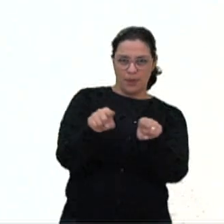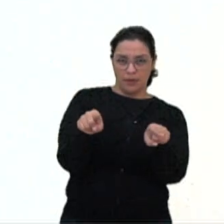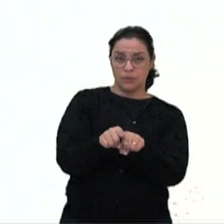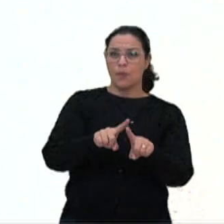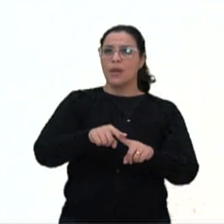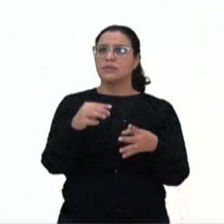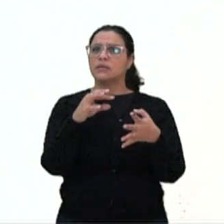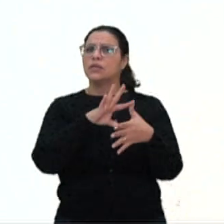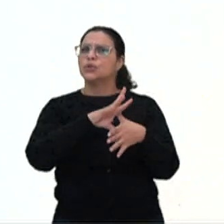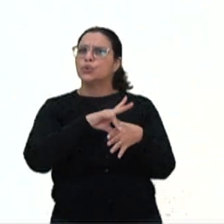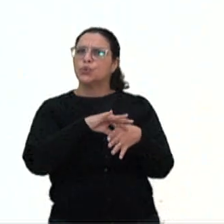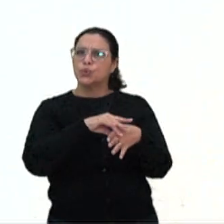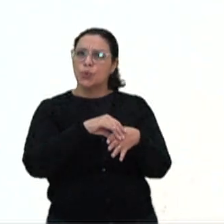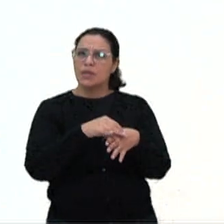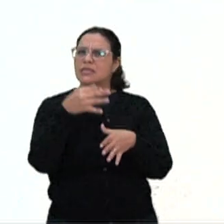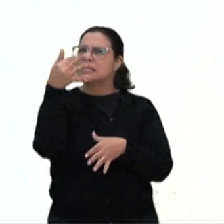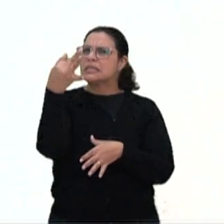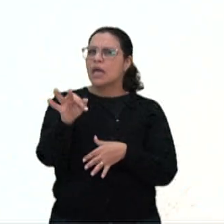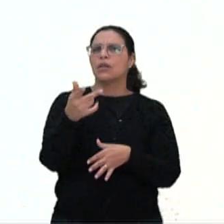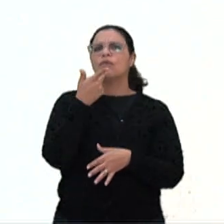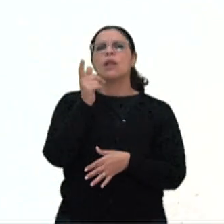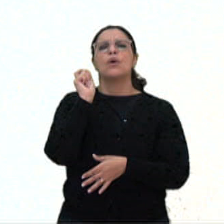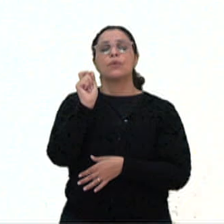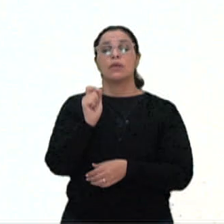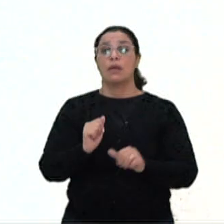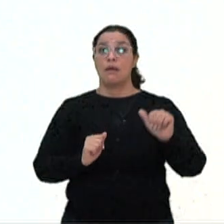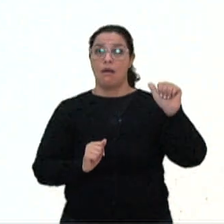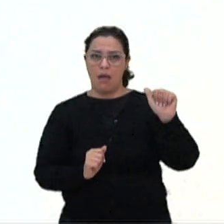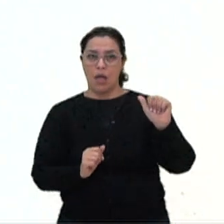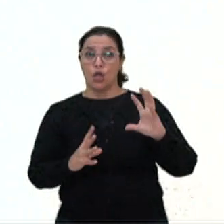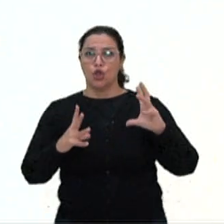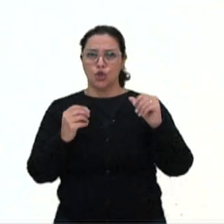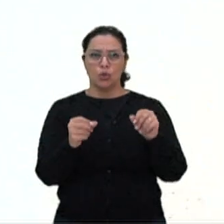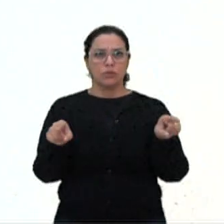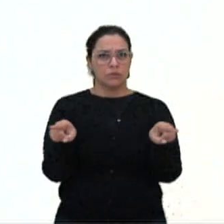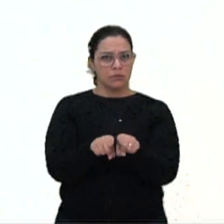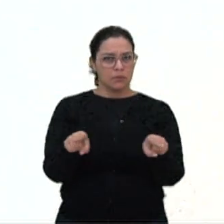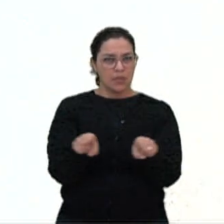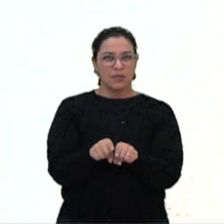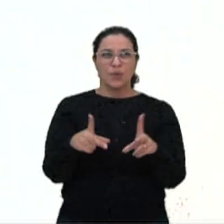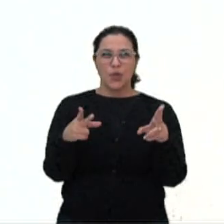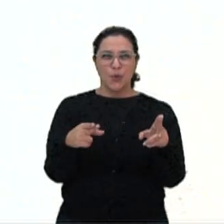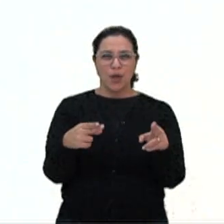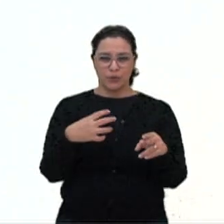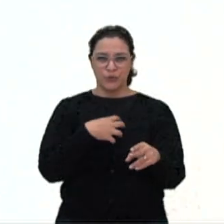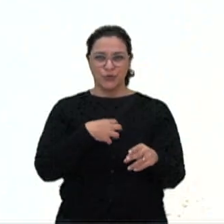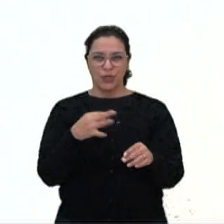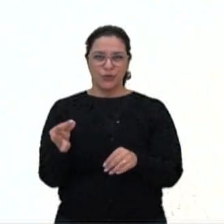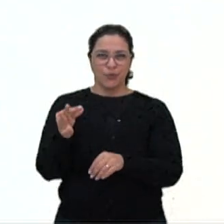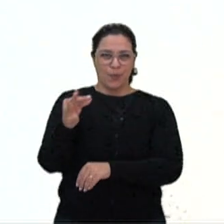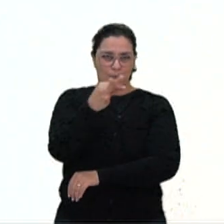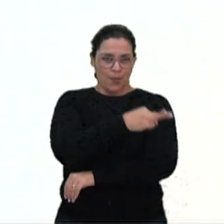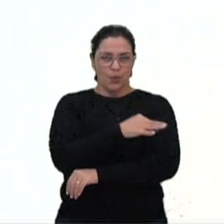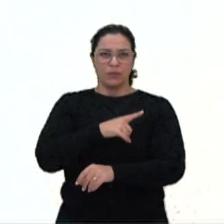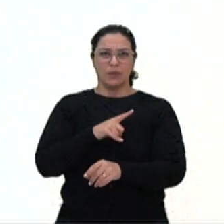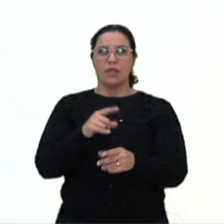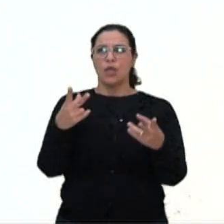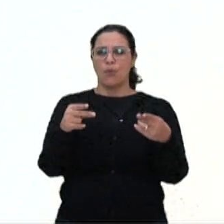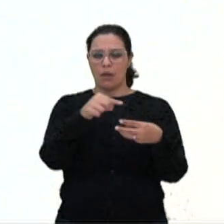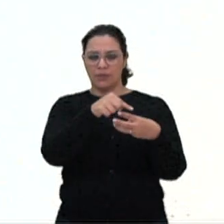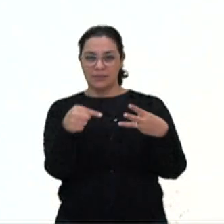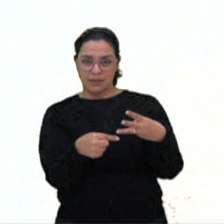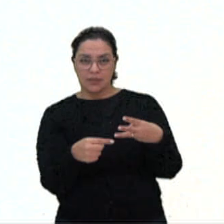Sobre essas doenças, é correto afirmar: letra A, são congênitas, pois possuem a mesma forma de transmissão que o zika